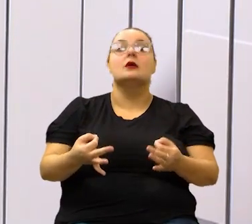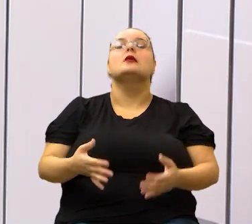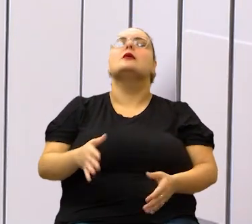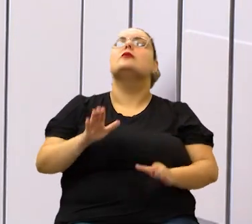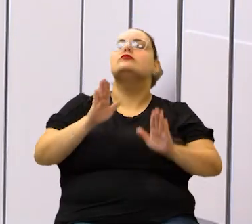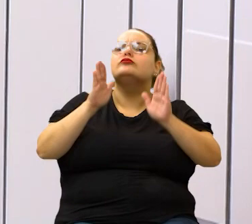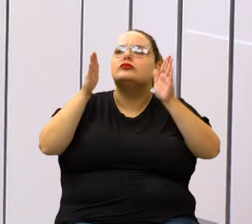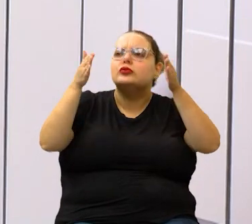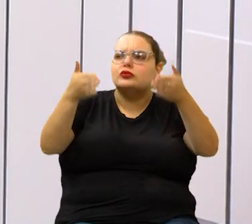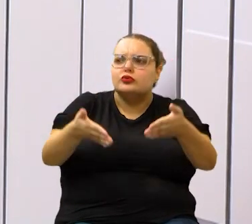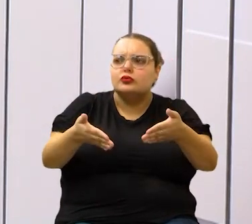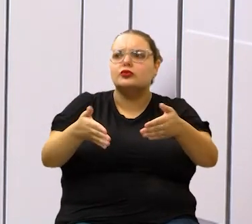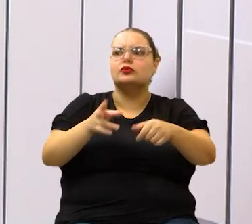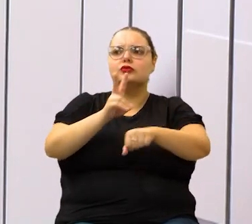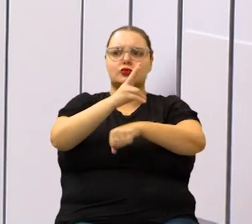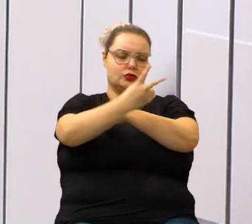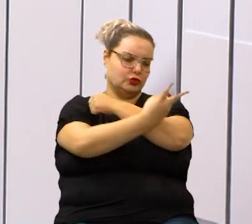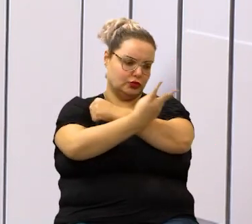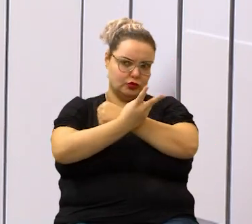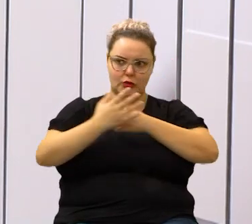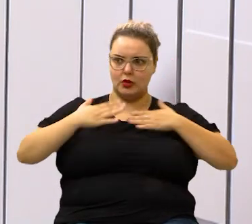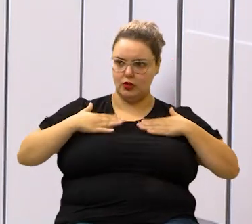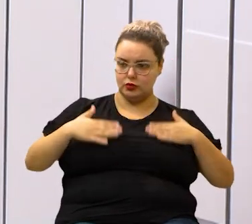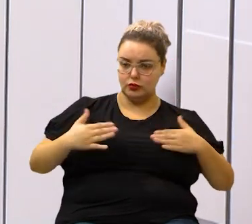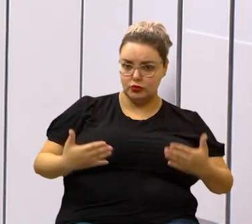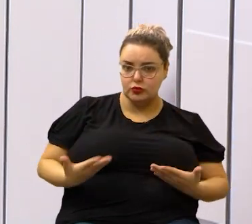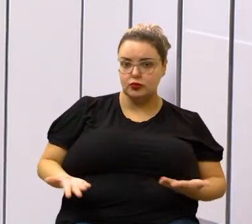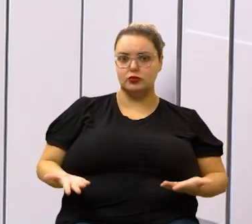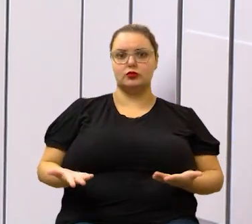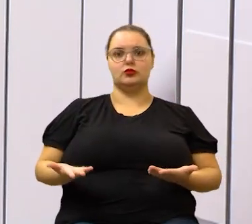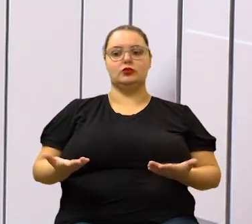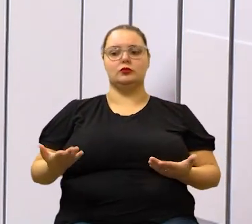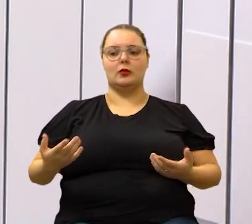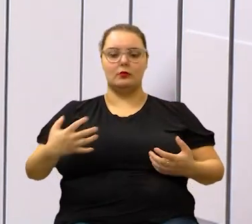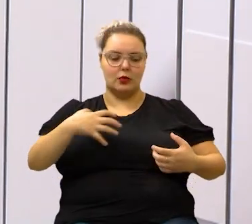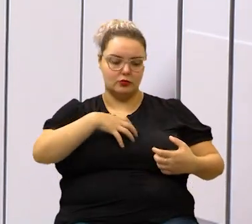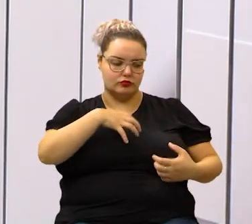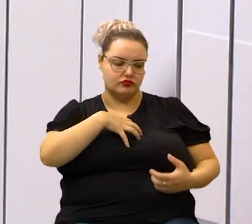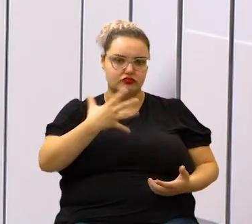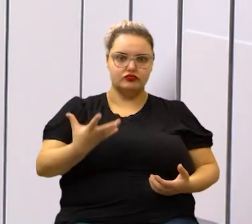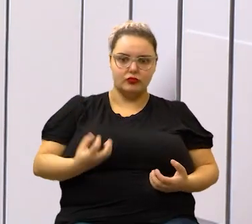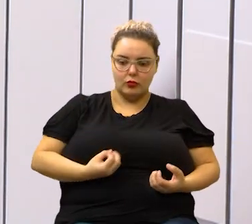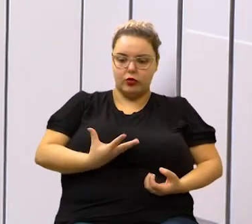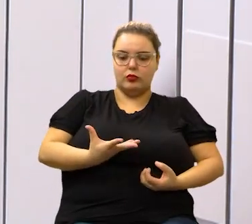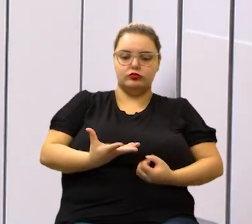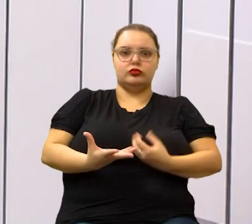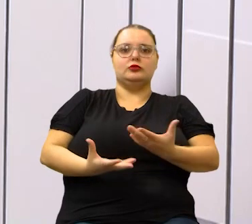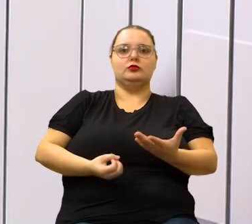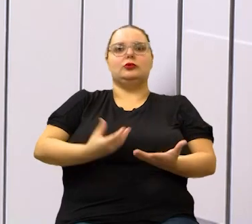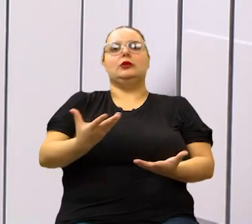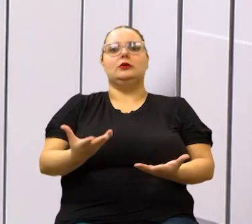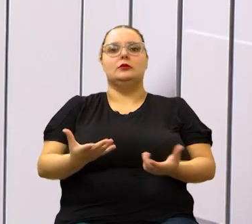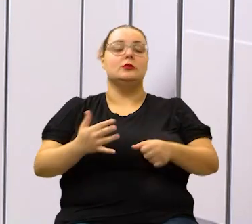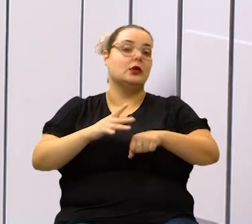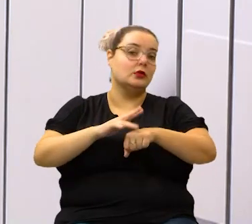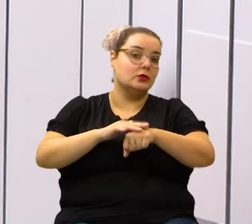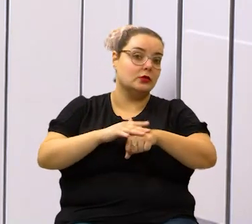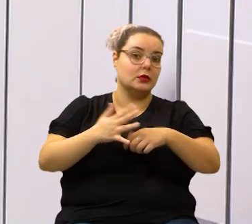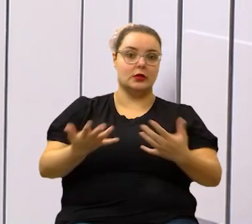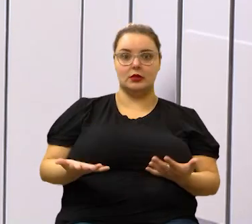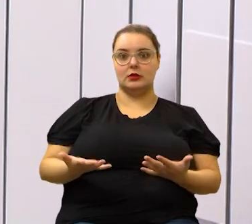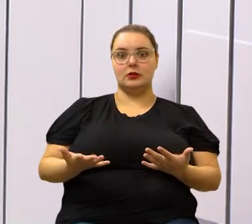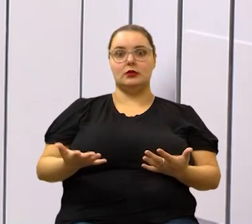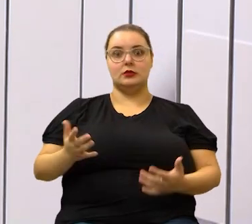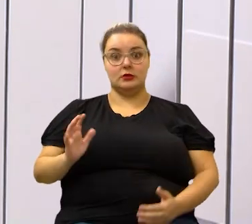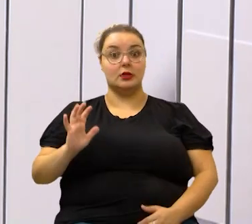bastante atenção nos cuidados com o seu corpo, nos sinais que o seu corpo pode emitir aí para quem sabe uma enfermidade que